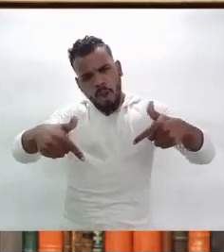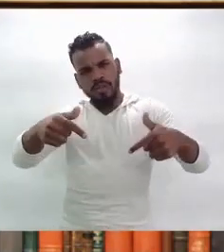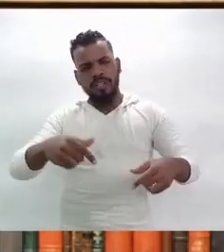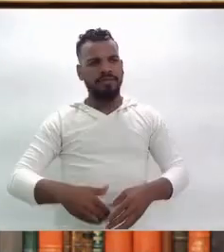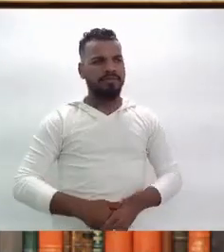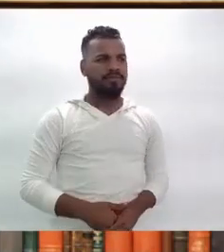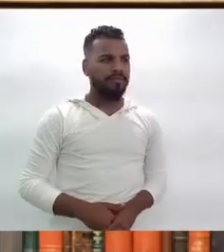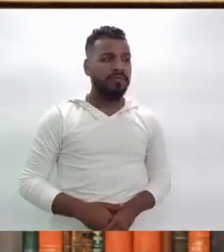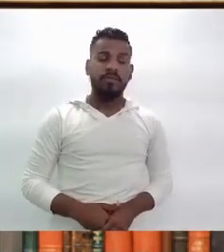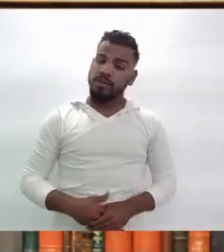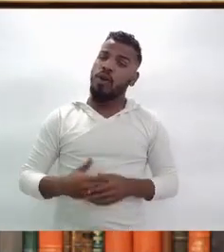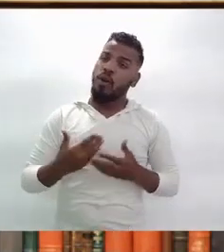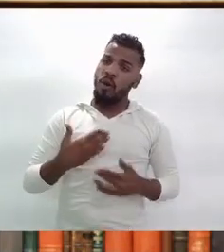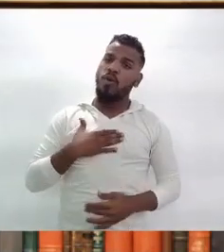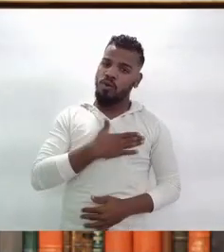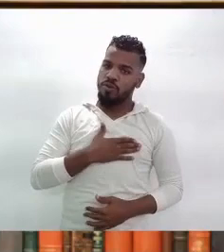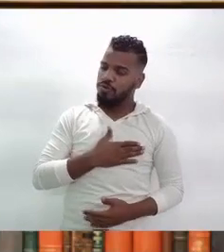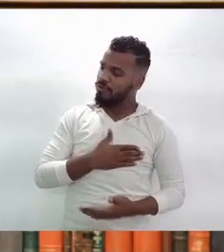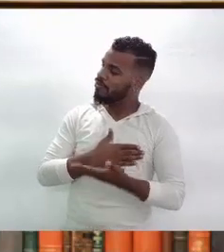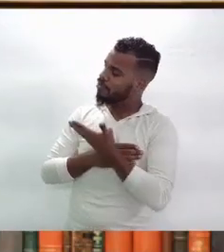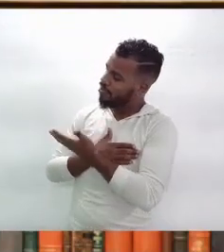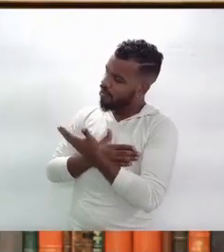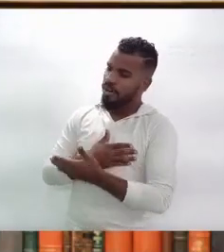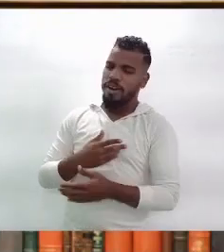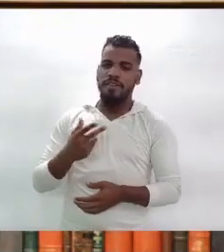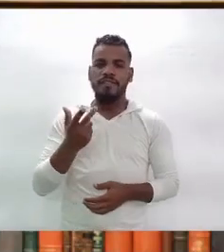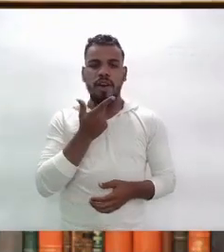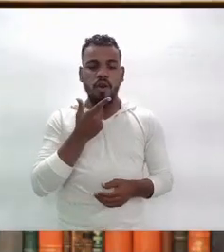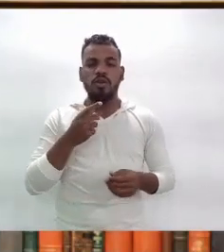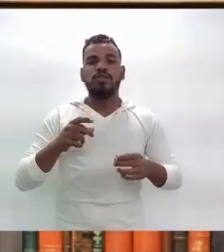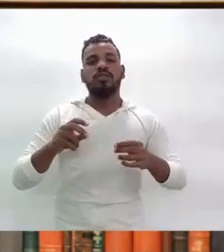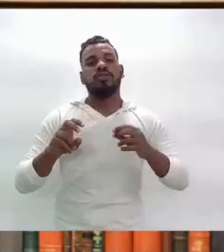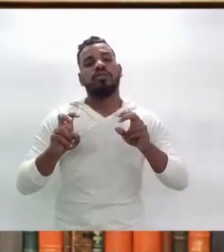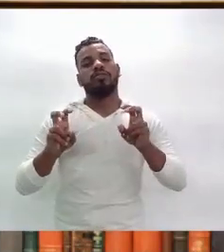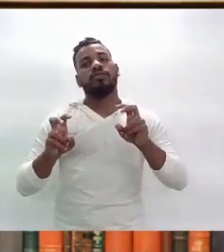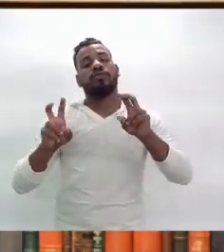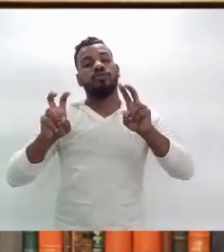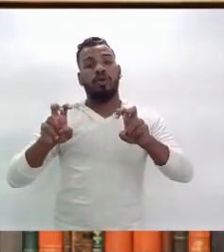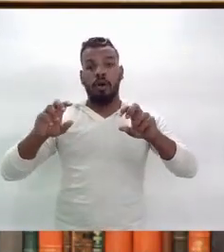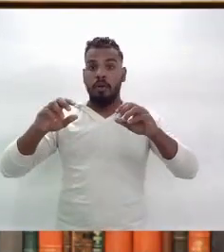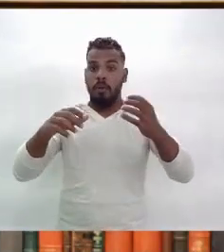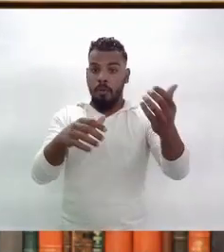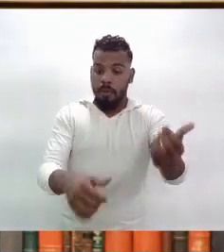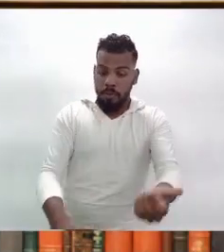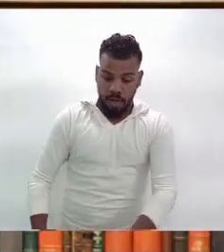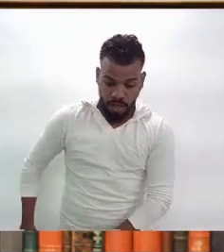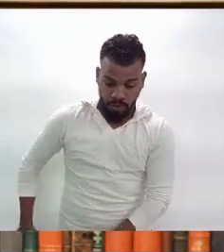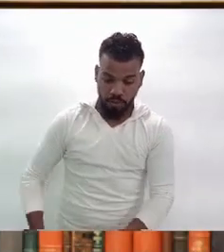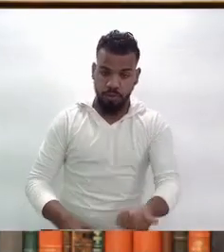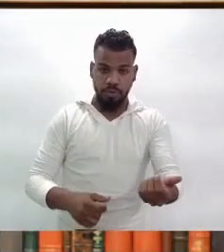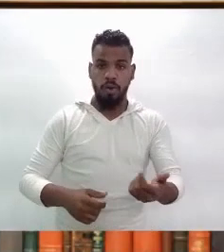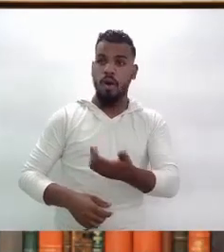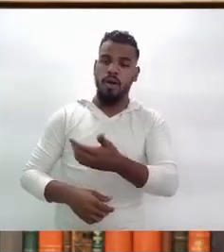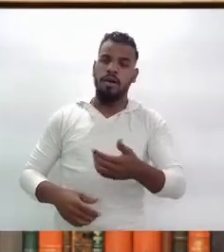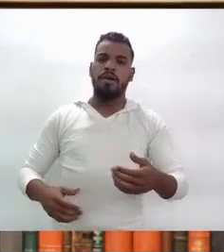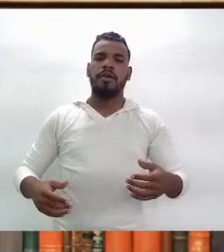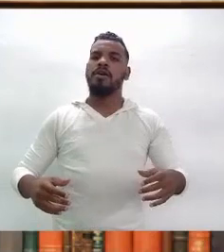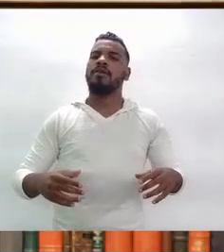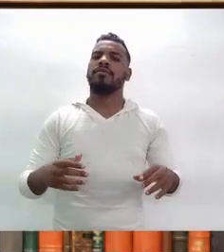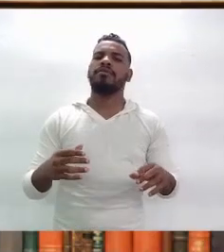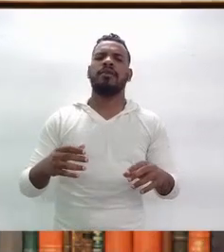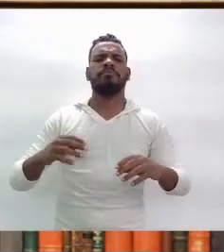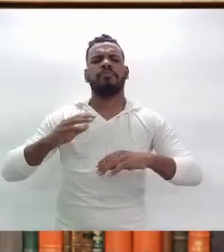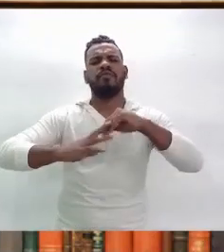E eu gostei, justamente, que a professora Carlas falou aqui, essa questão de que o maracatu, certo? Olha aí, com pessoas de